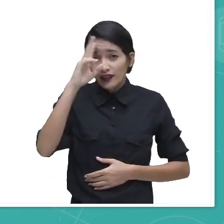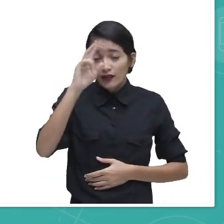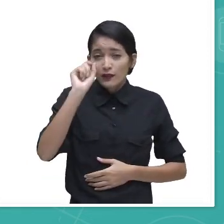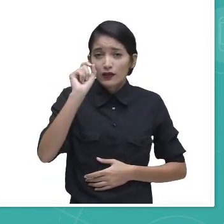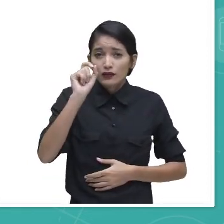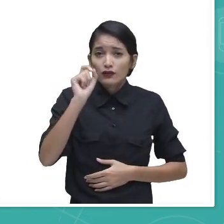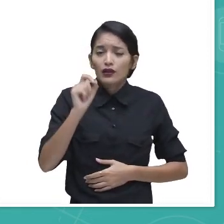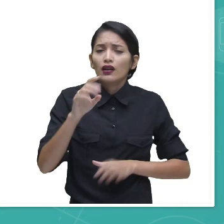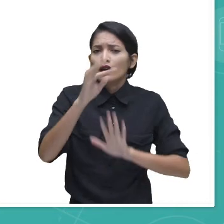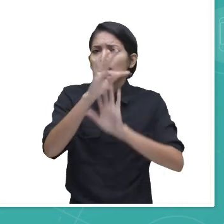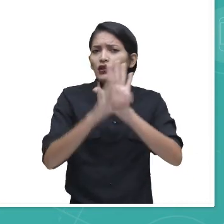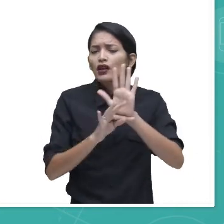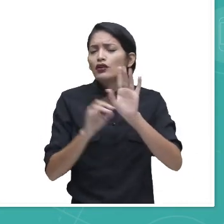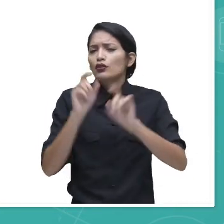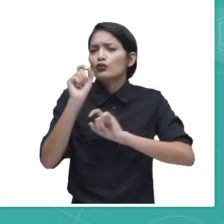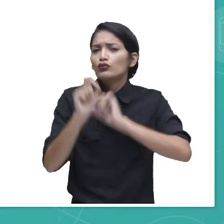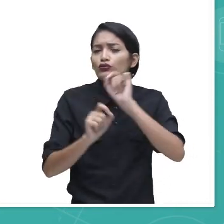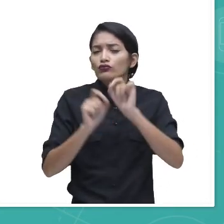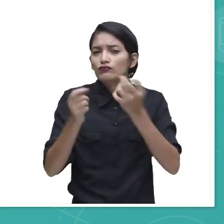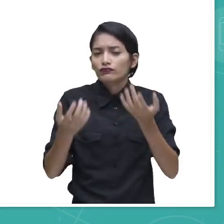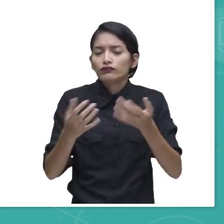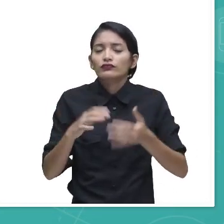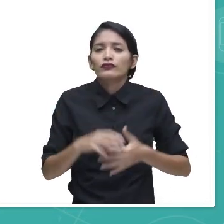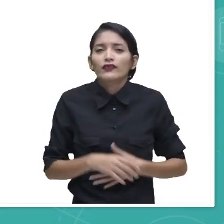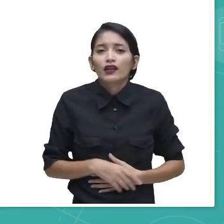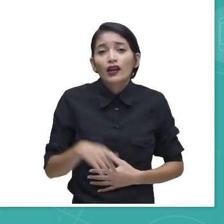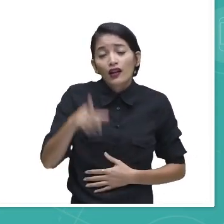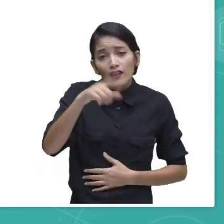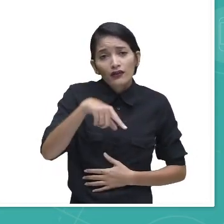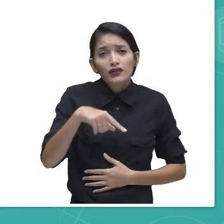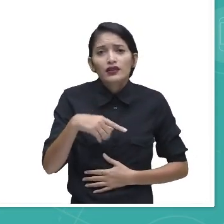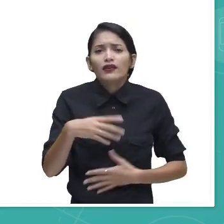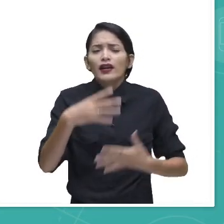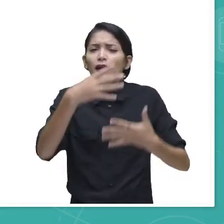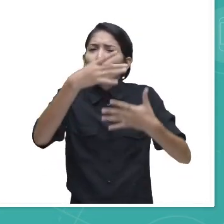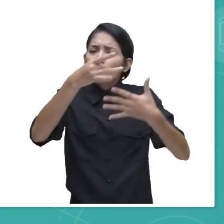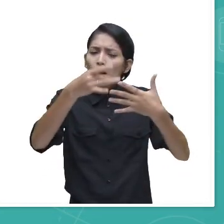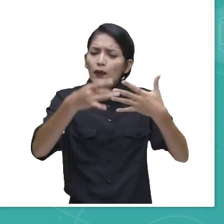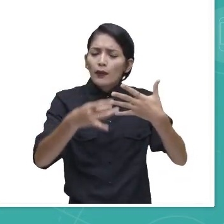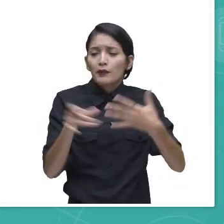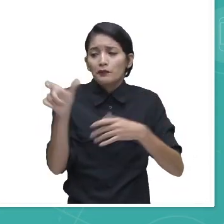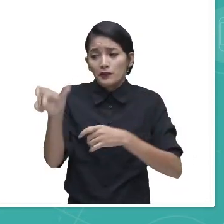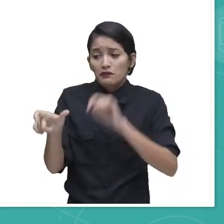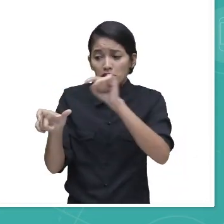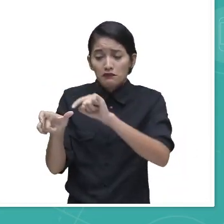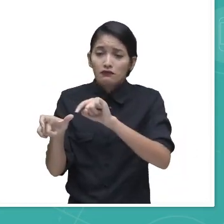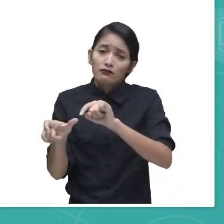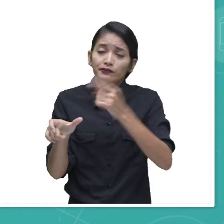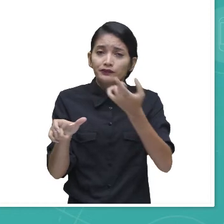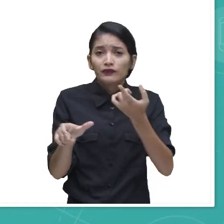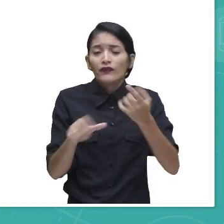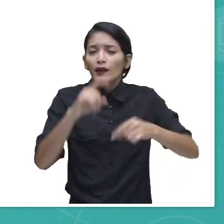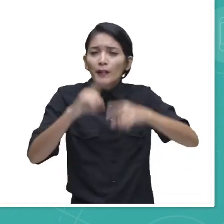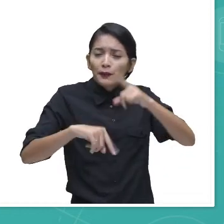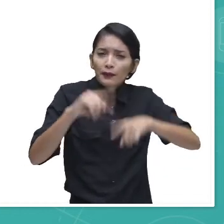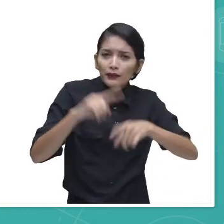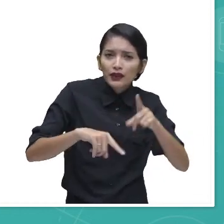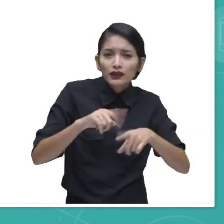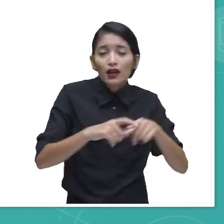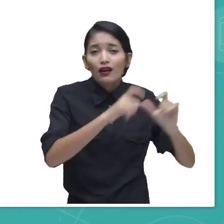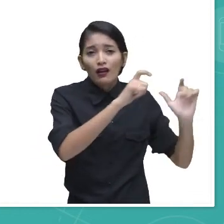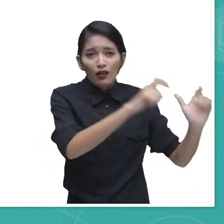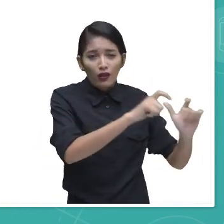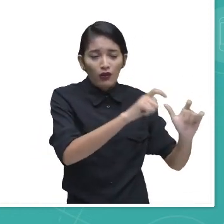texto descritivo é aquele texto em que você vai descrever, seja uma pessoa, seja um objeto, seja um